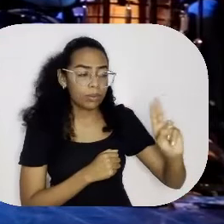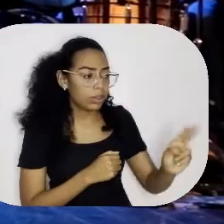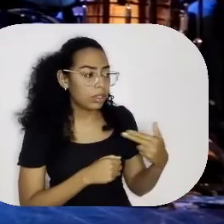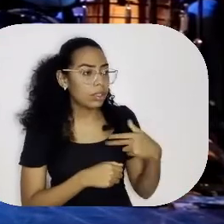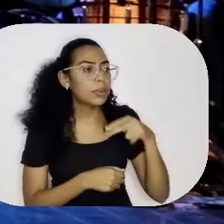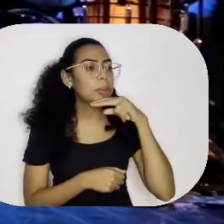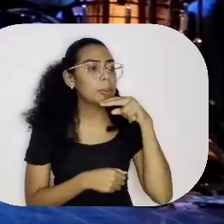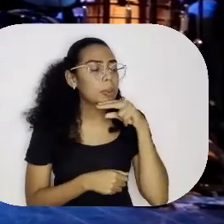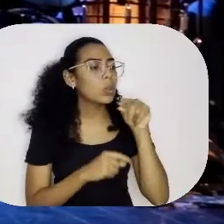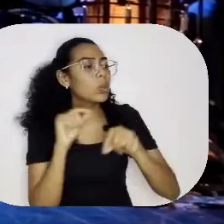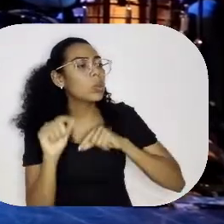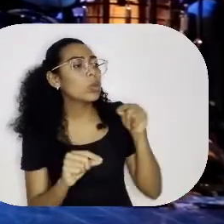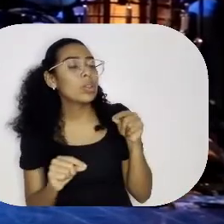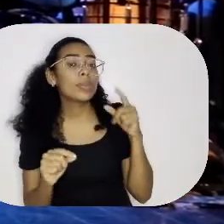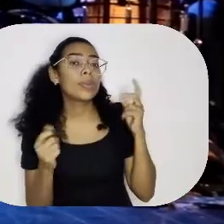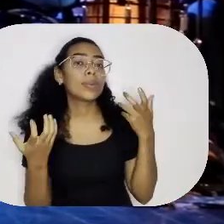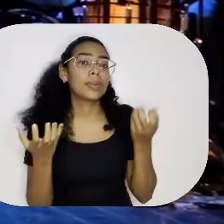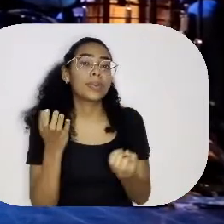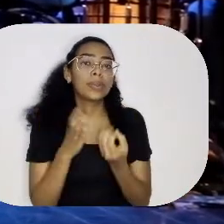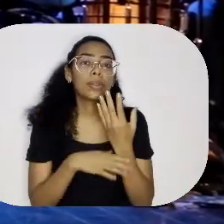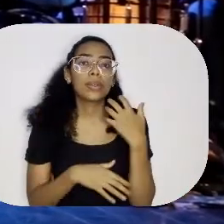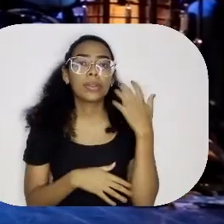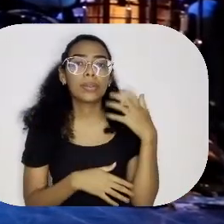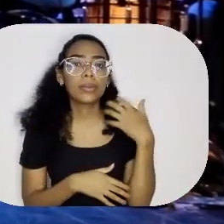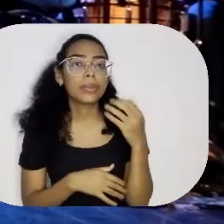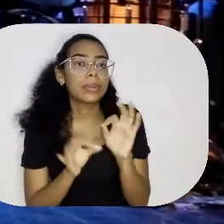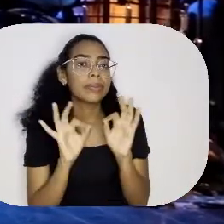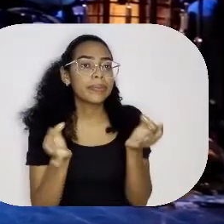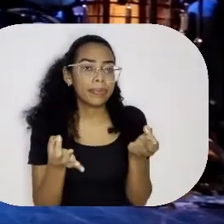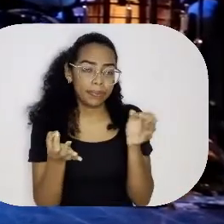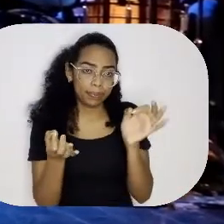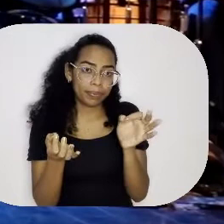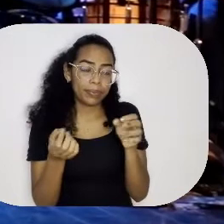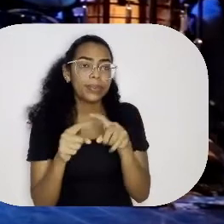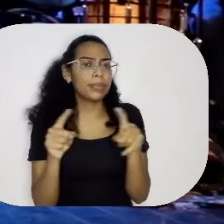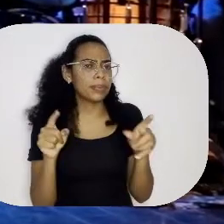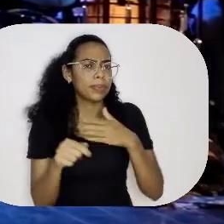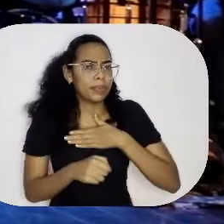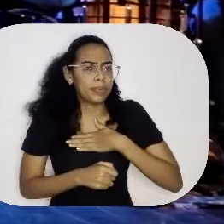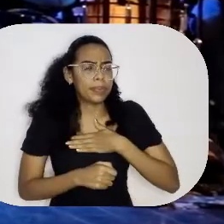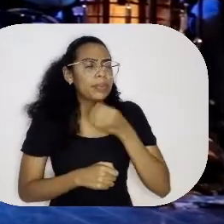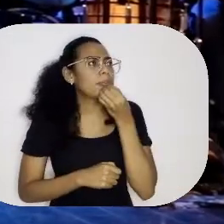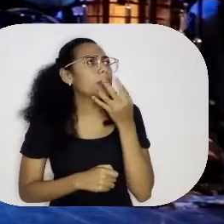nome daquele, o nome daquele, e o Lúcio Picanso, e aquela manga, aquela outra. E acabei fazendo essa canção, canção simples, mas